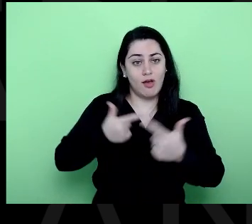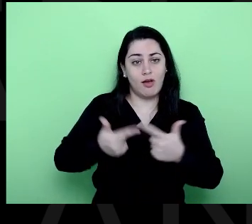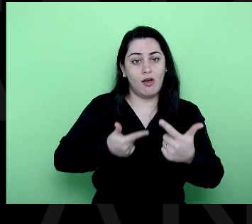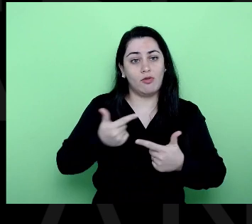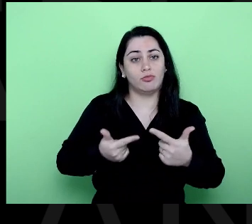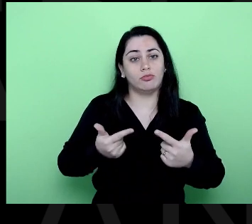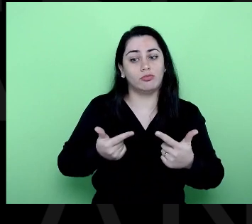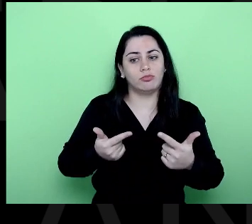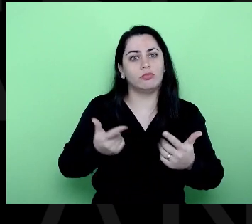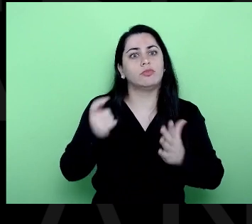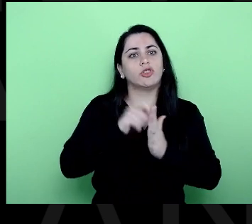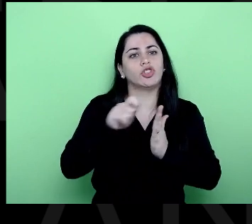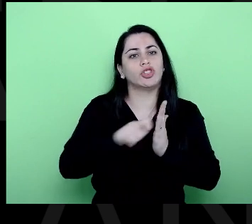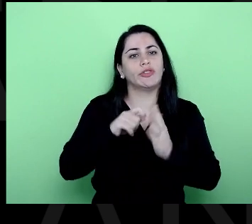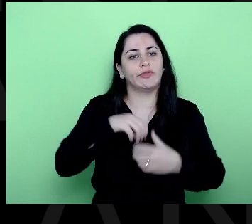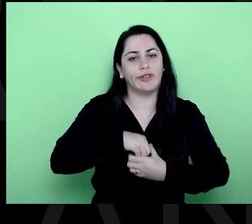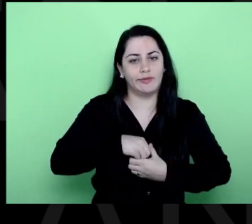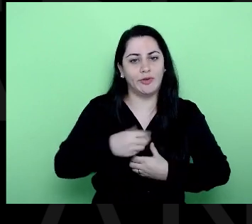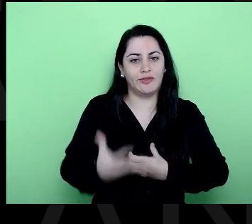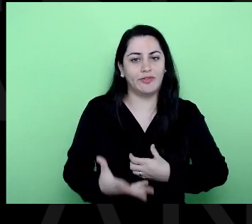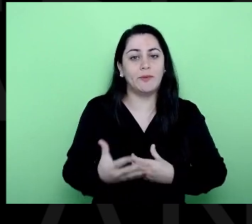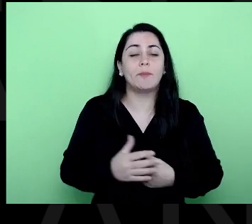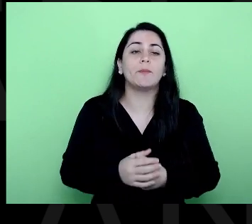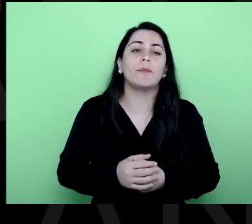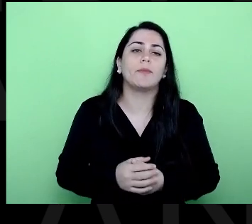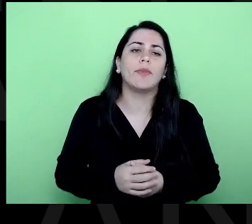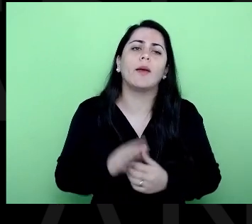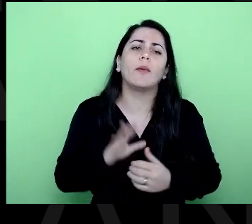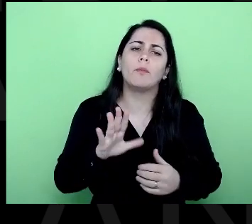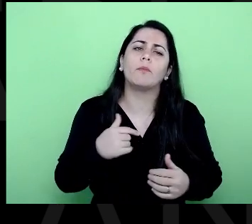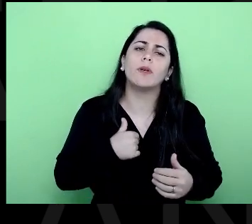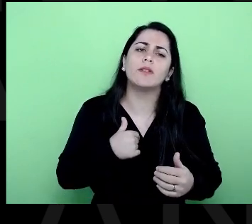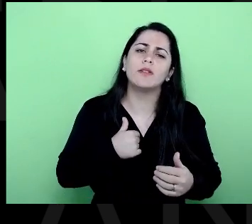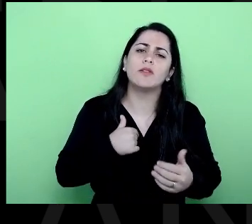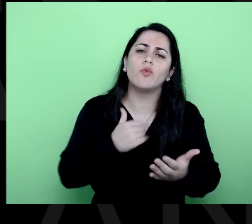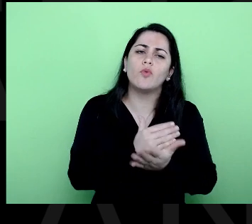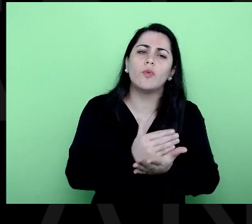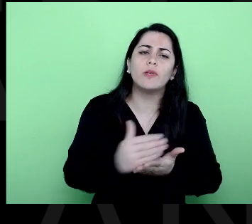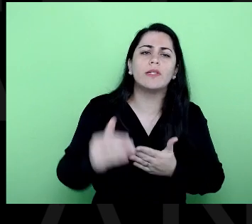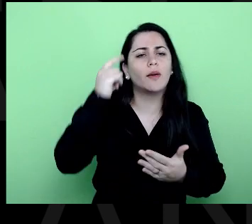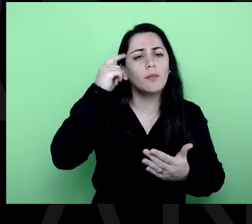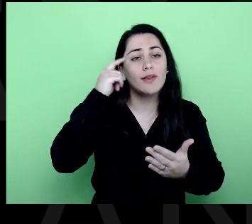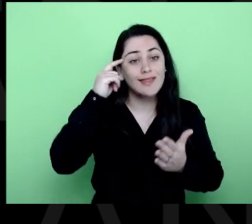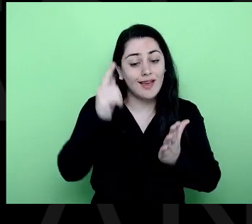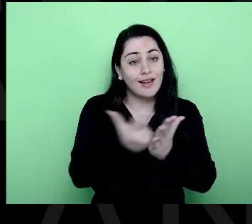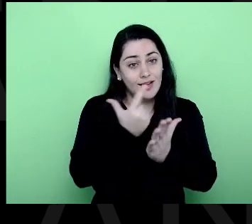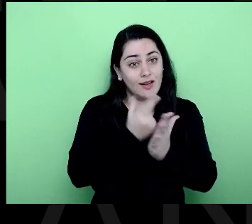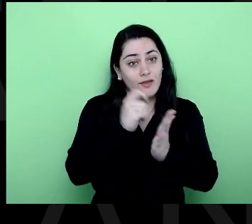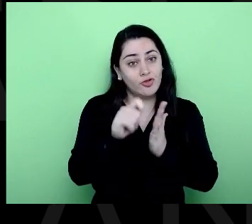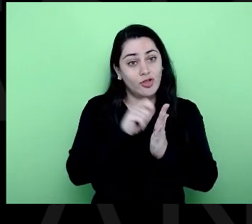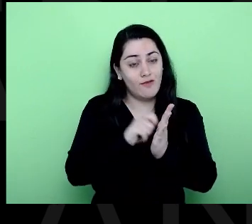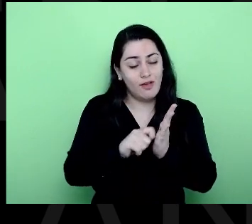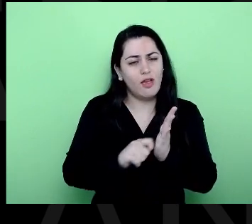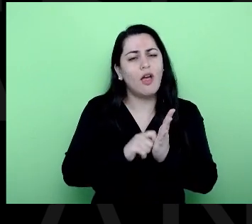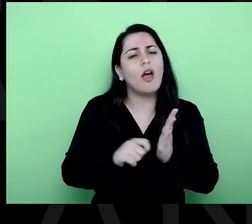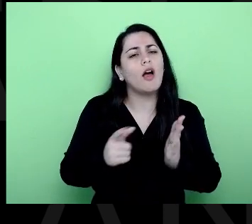a tarefa de biografá-lo. Mas eu comecei a pensar quando eu estava fazendo essa biografia, Wagner, eu não sei se